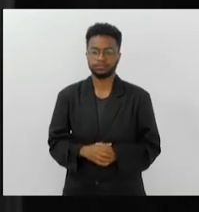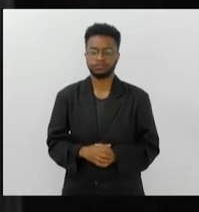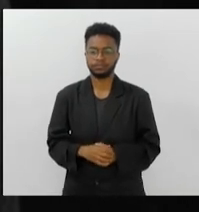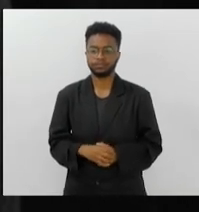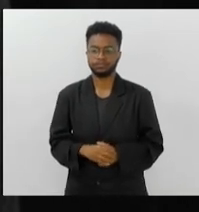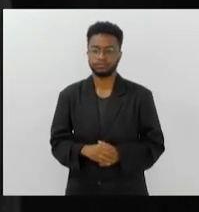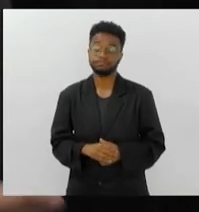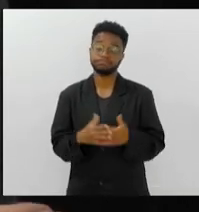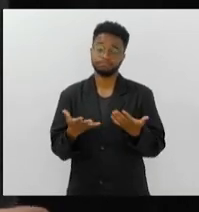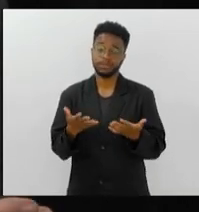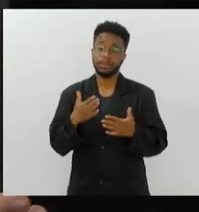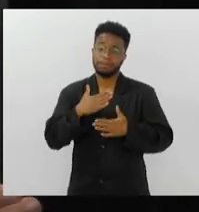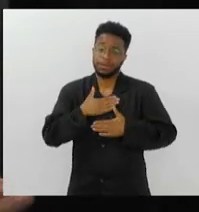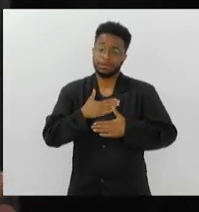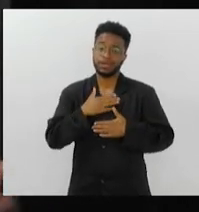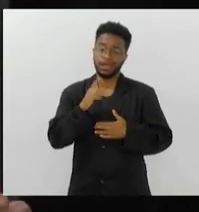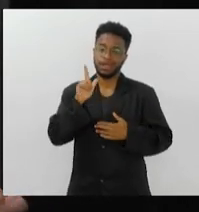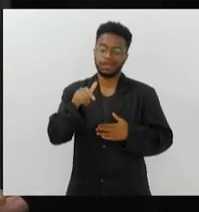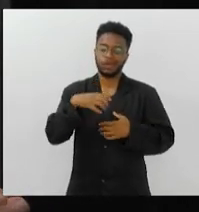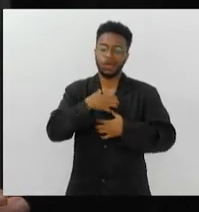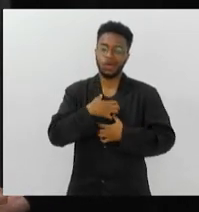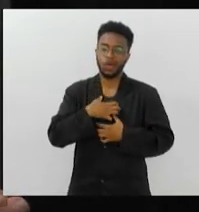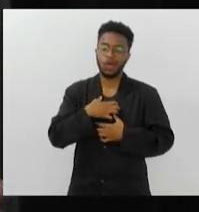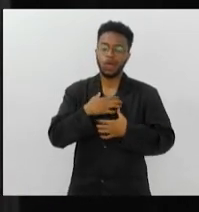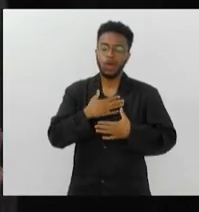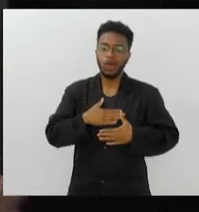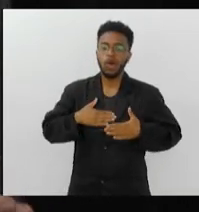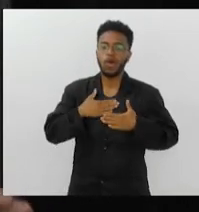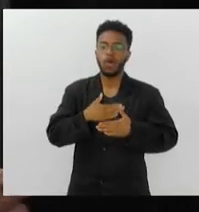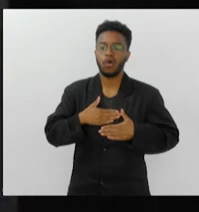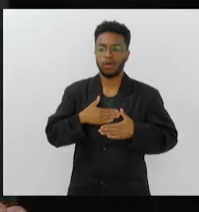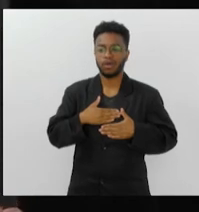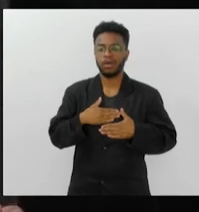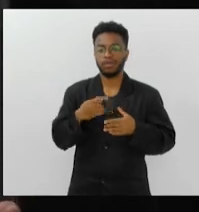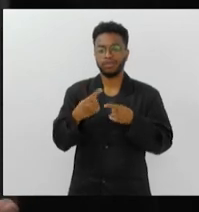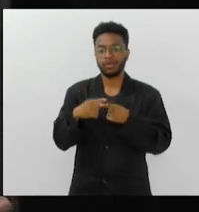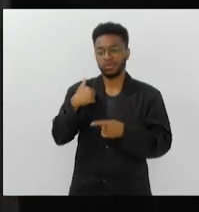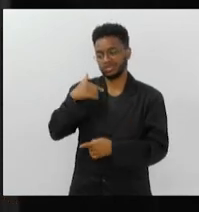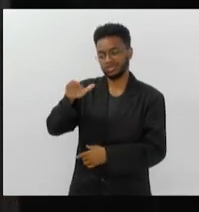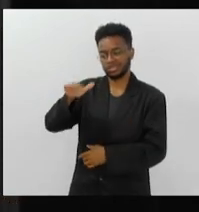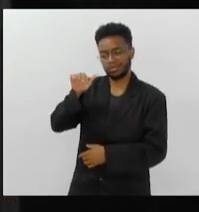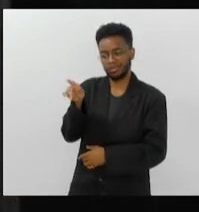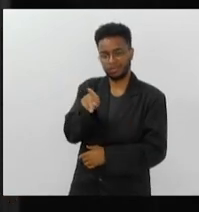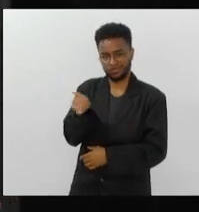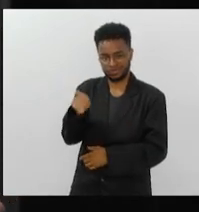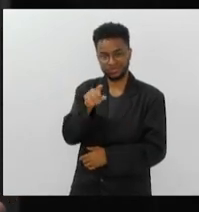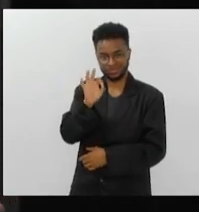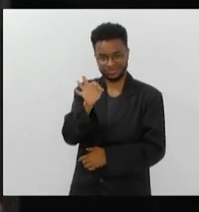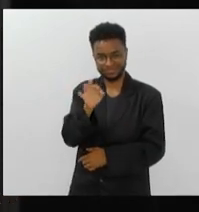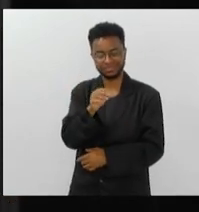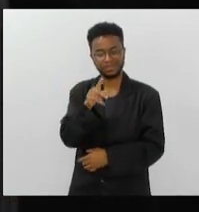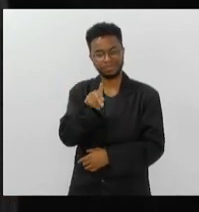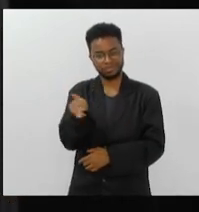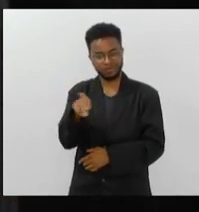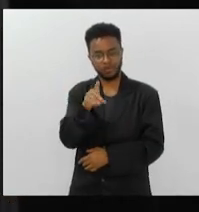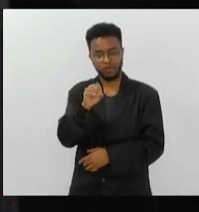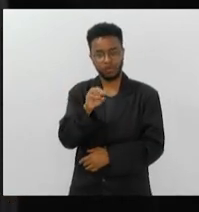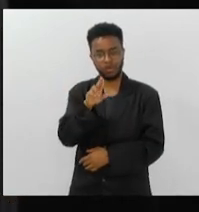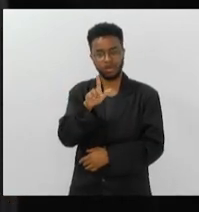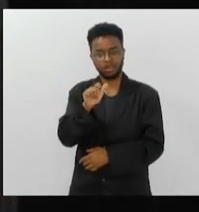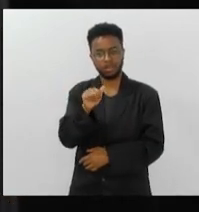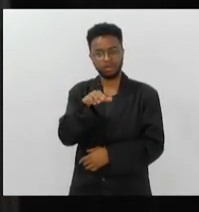É uma honra ser amigo do professor Orlandino, eu chamo ele de professor Orlandino, né? Do professor Orlandino,